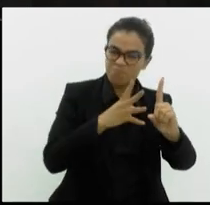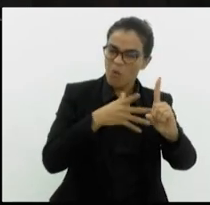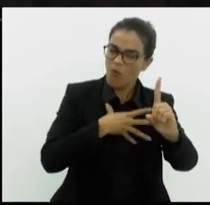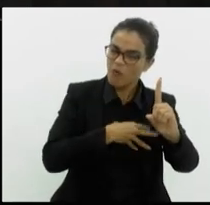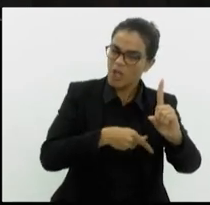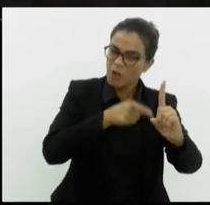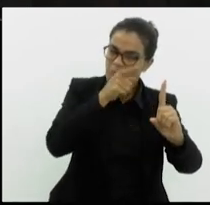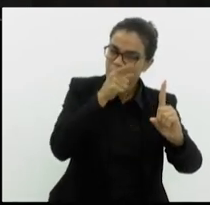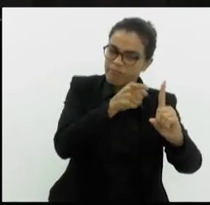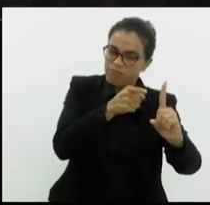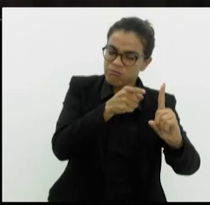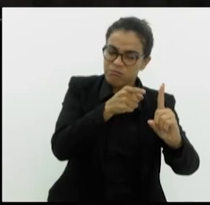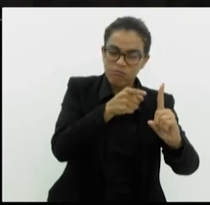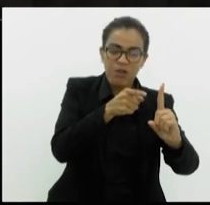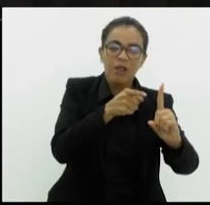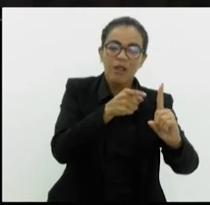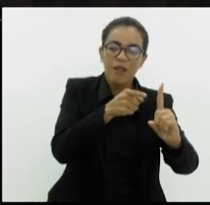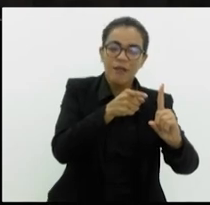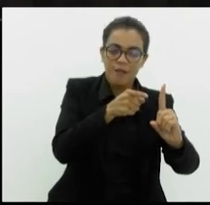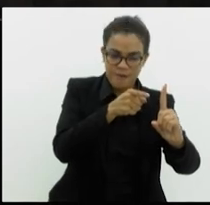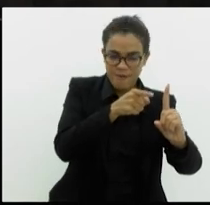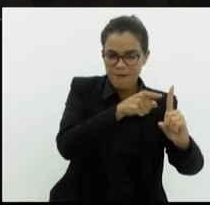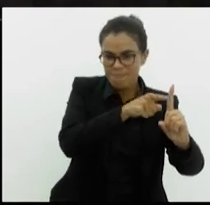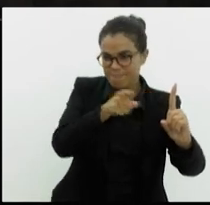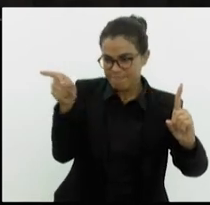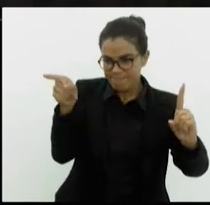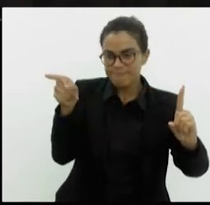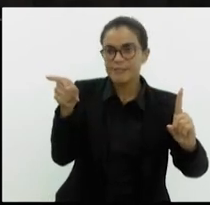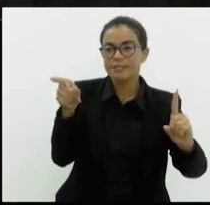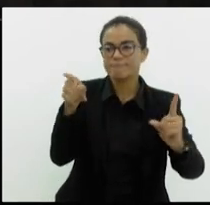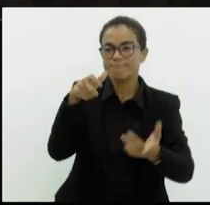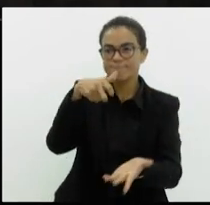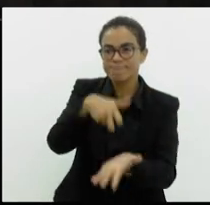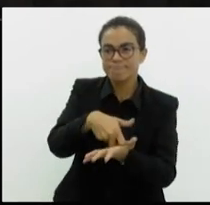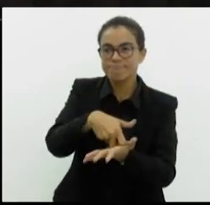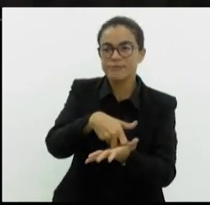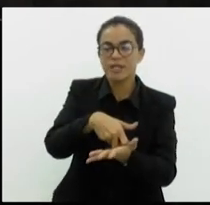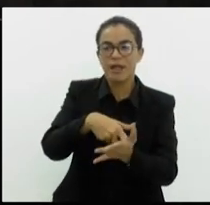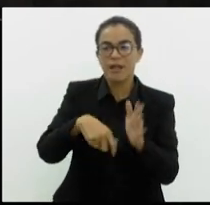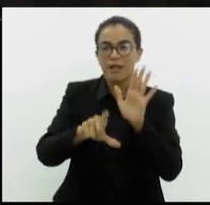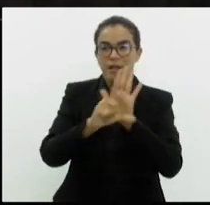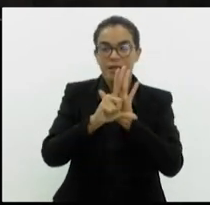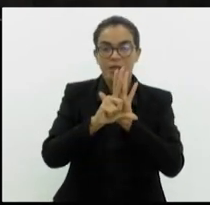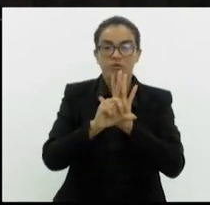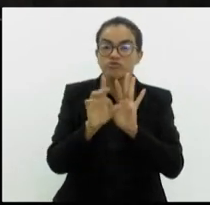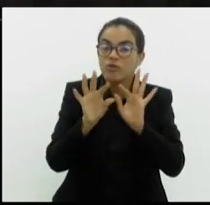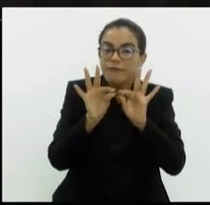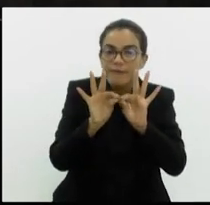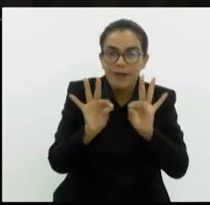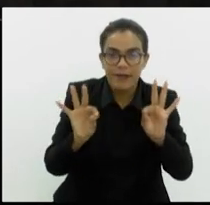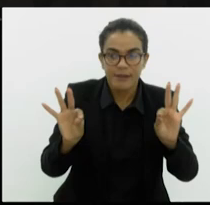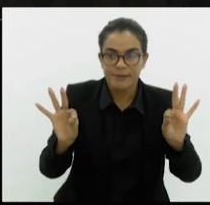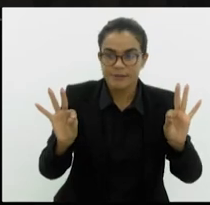filho e ele tem que responder conforme a penalidade da lei. Pelo menos essa frase.